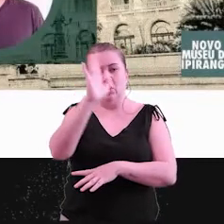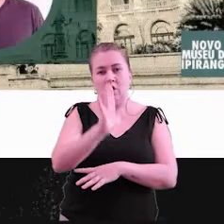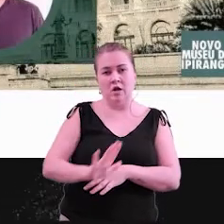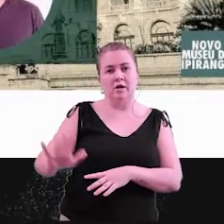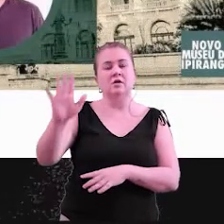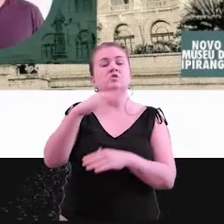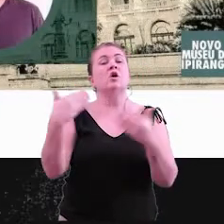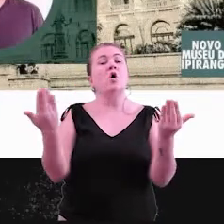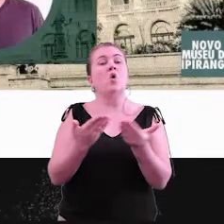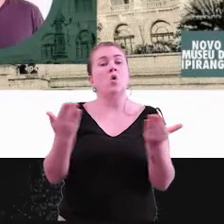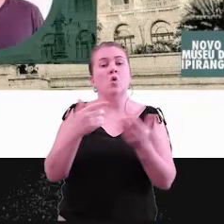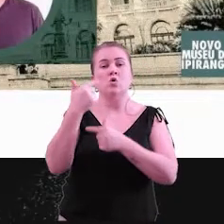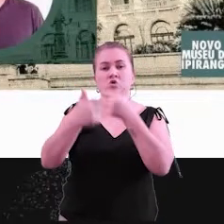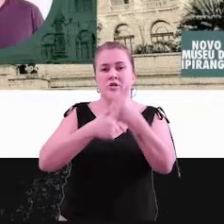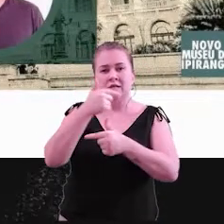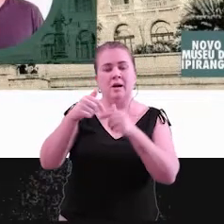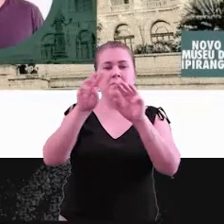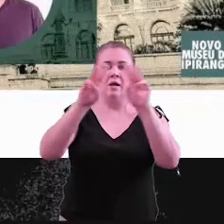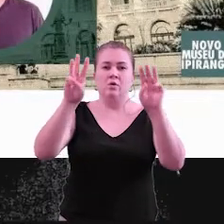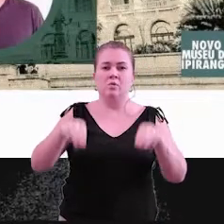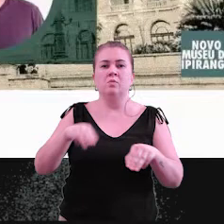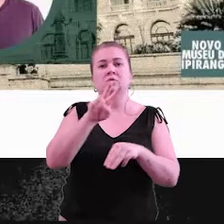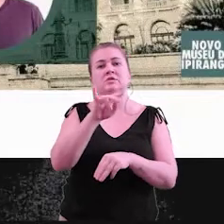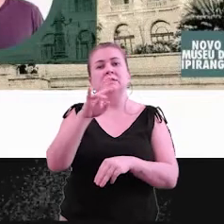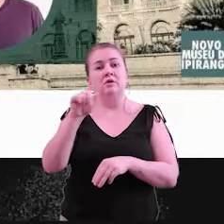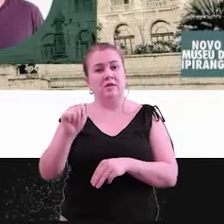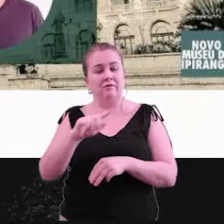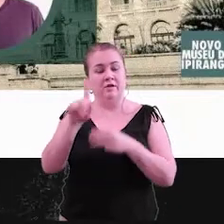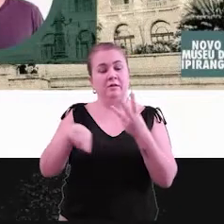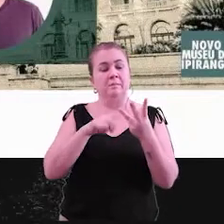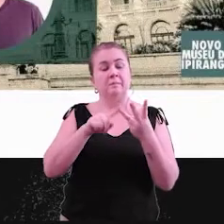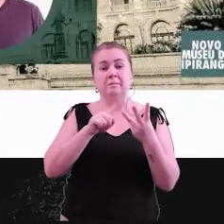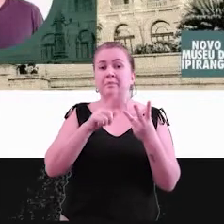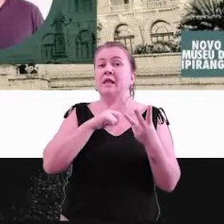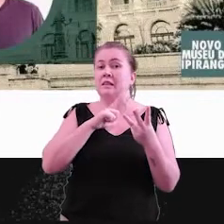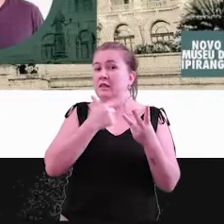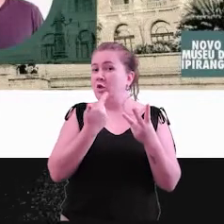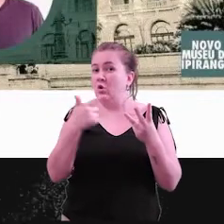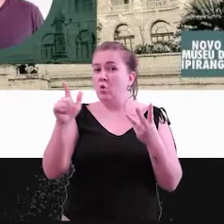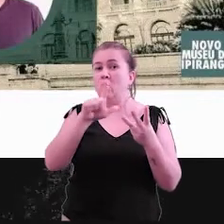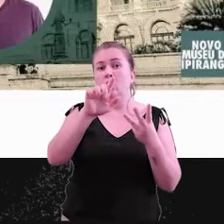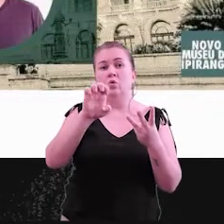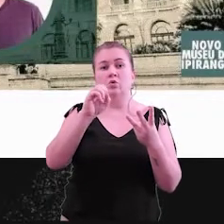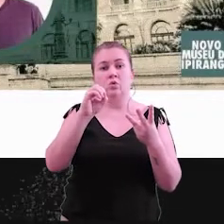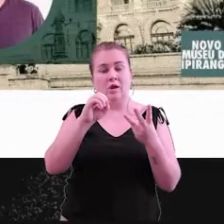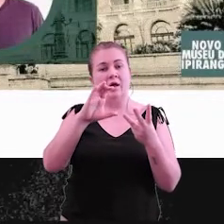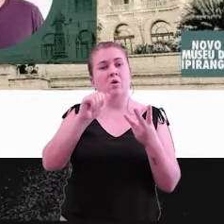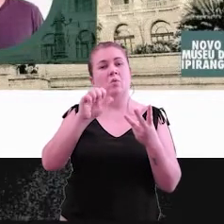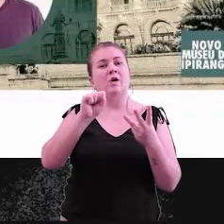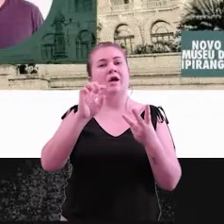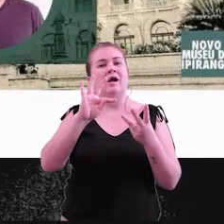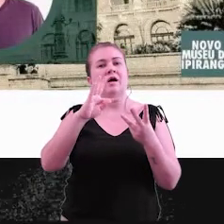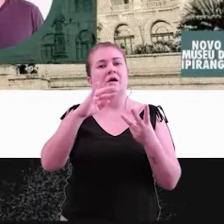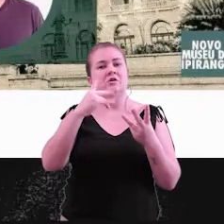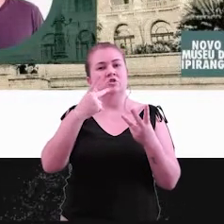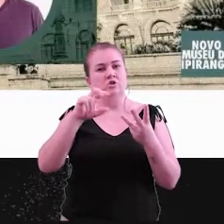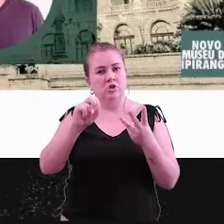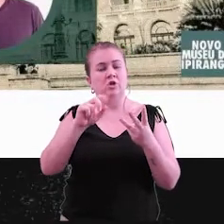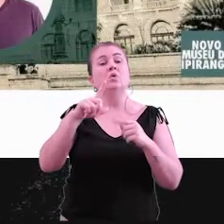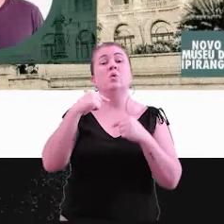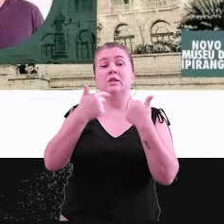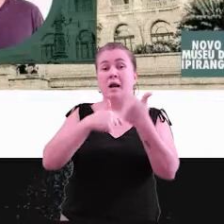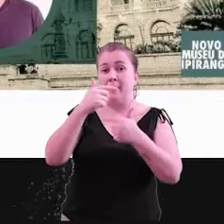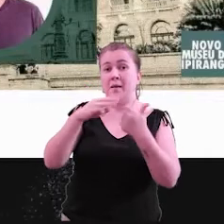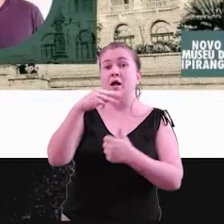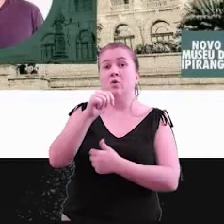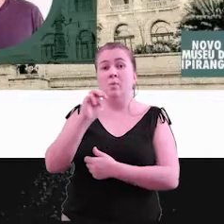hoje ele está trabalhando no Museu da Vida. E temos o Léo Castilho, outro Léo, que trabalha no MAM,